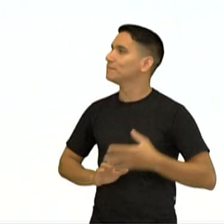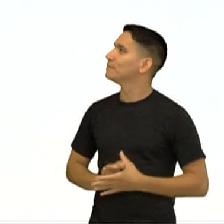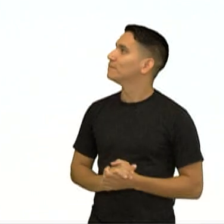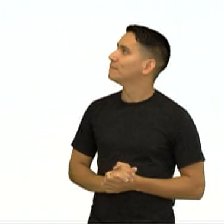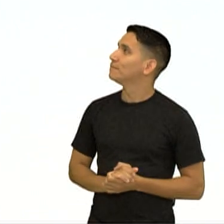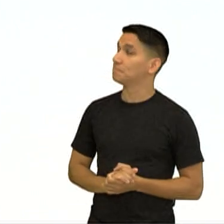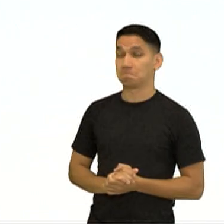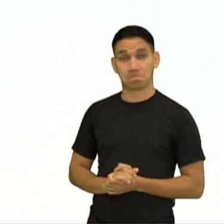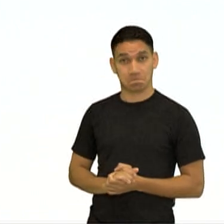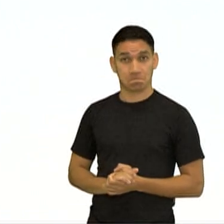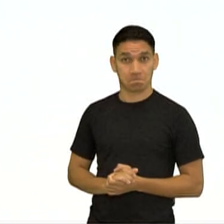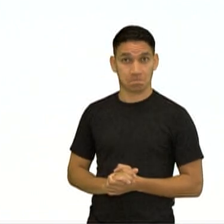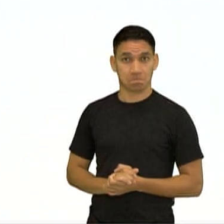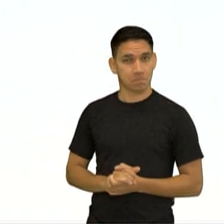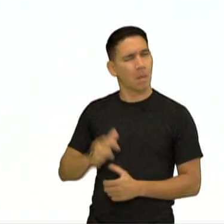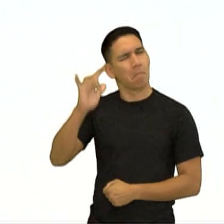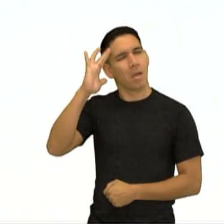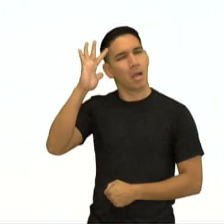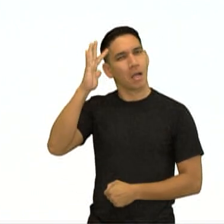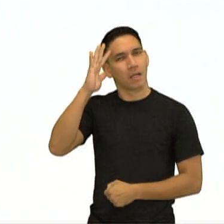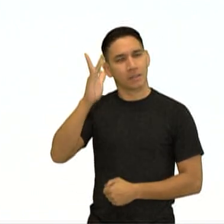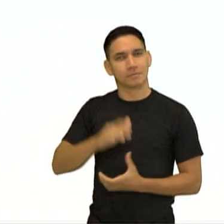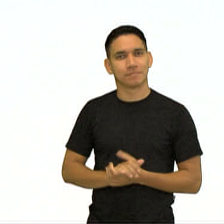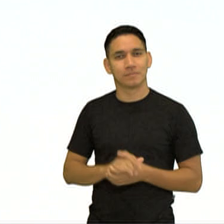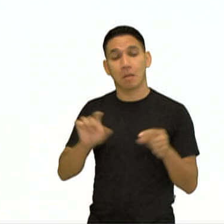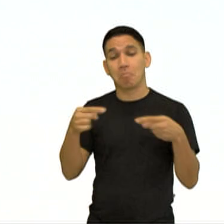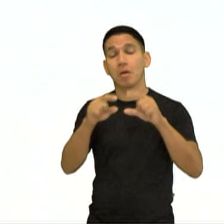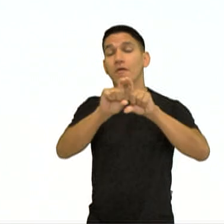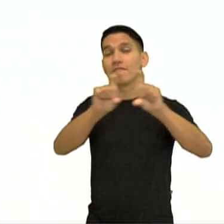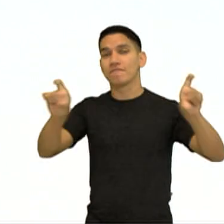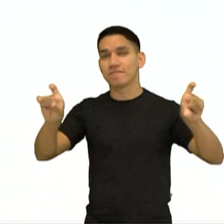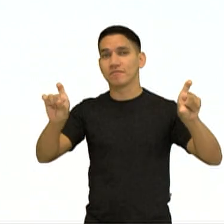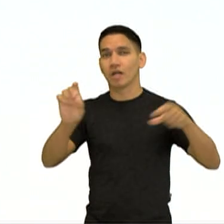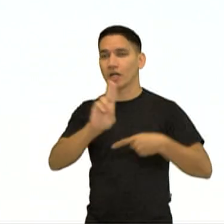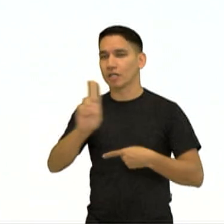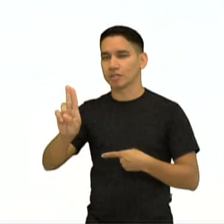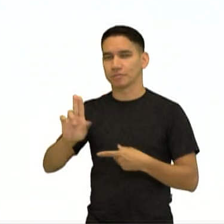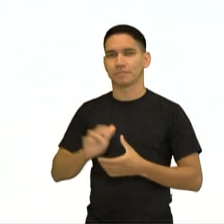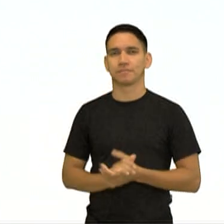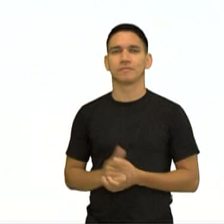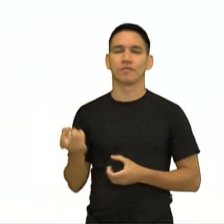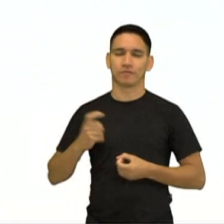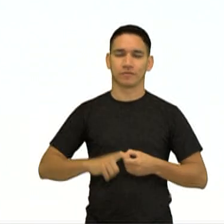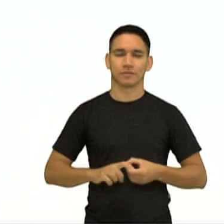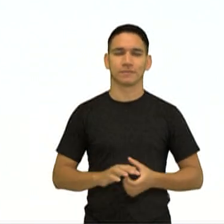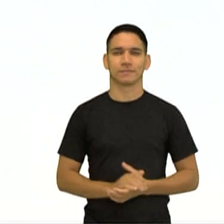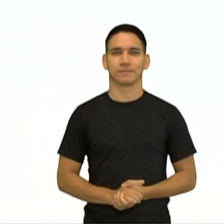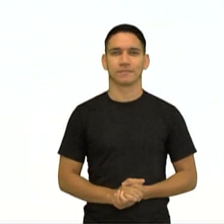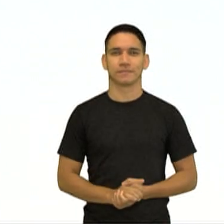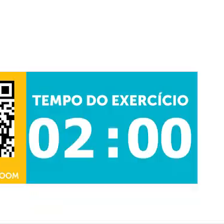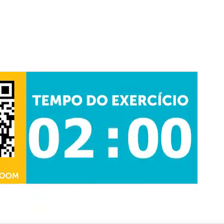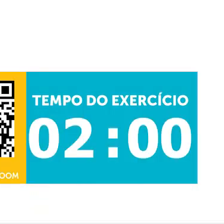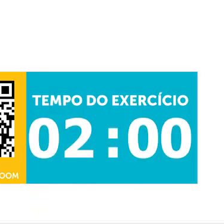Joey. Pensa aí e forma em frases com os adjetivos dados ali. Já volto.